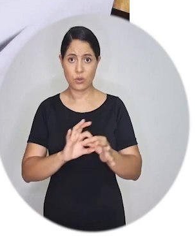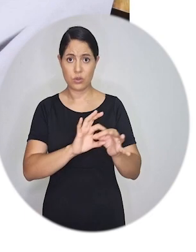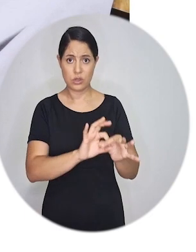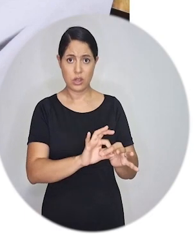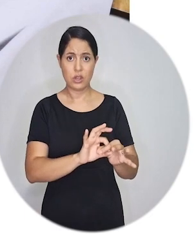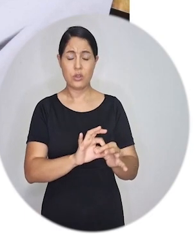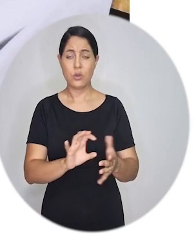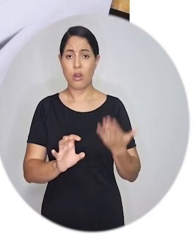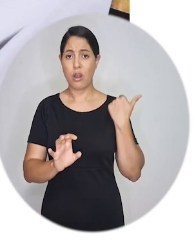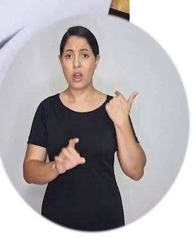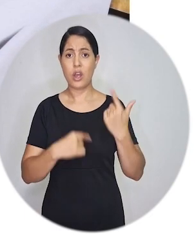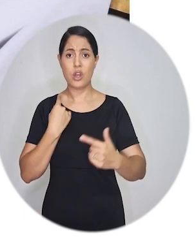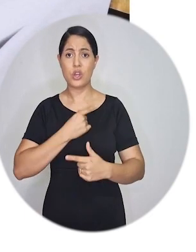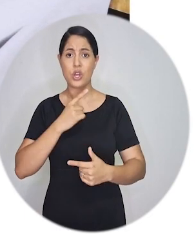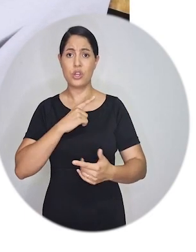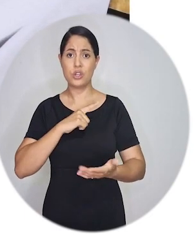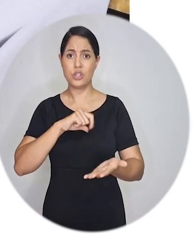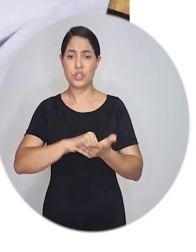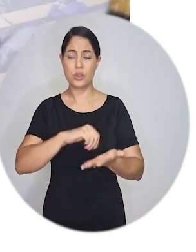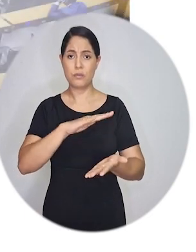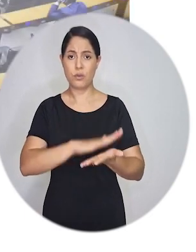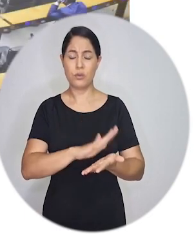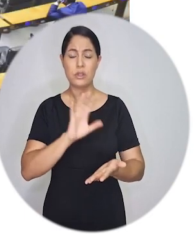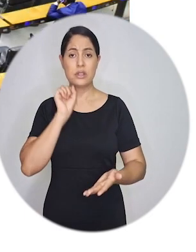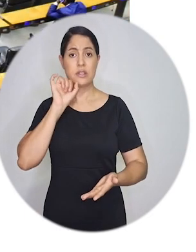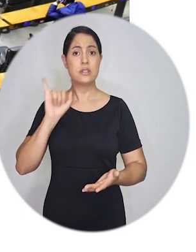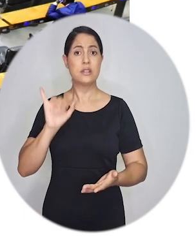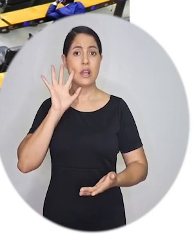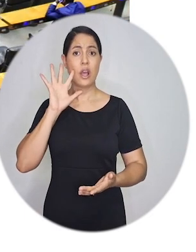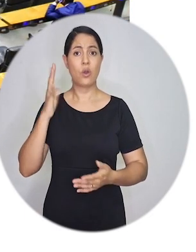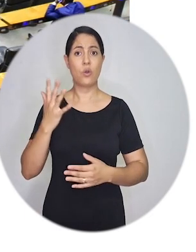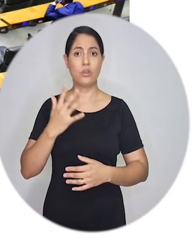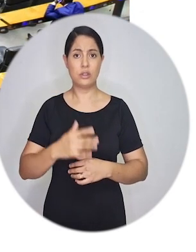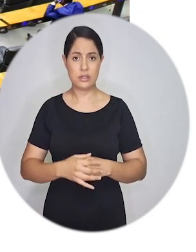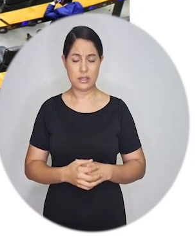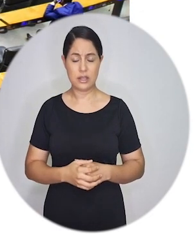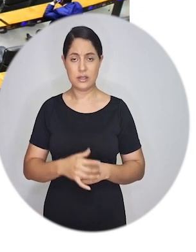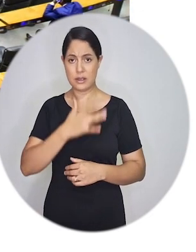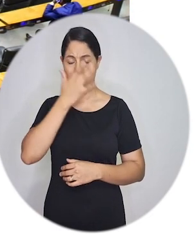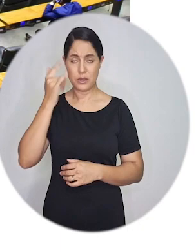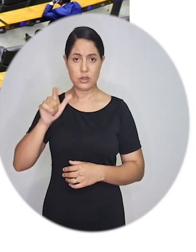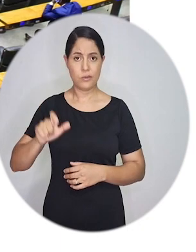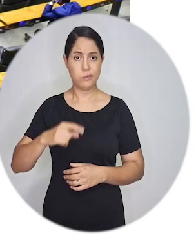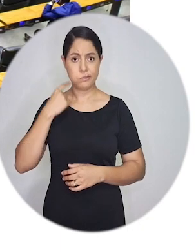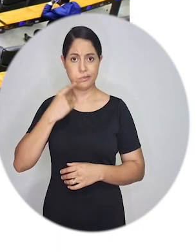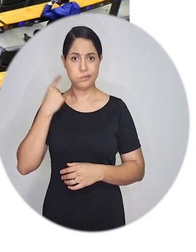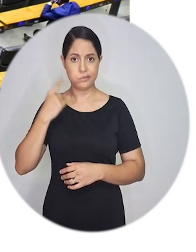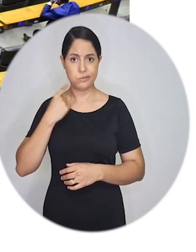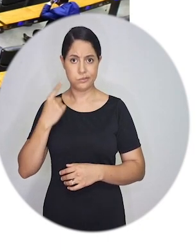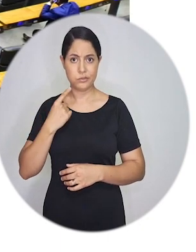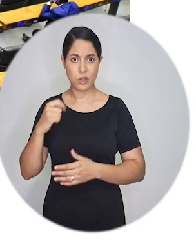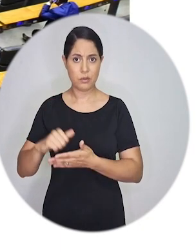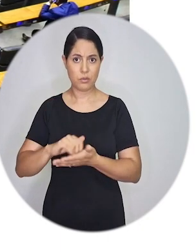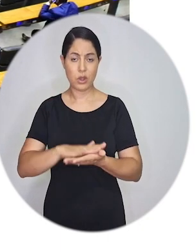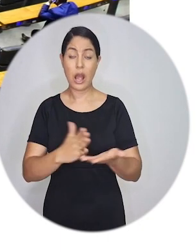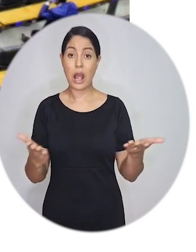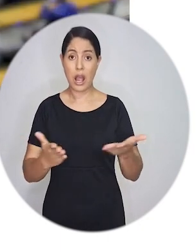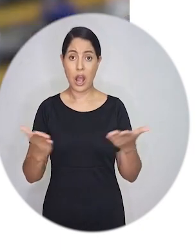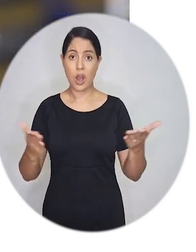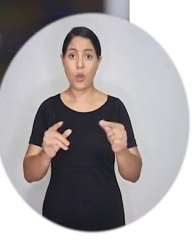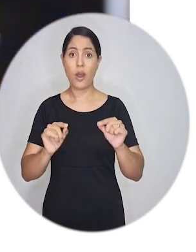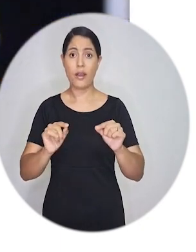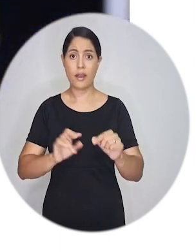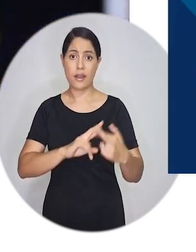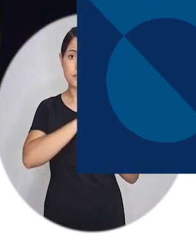na fixação de uma multa eventual para o abandono da causa de um defensor, que passará a ser fixada